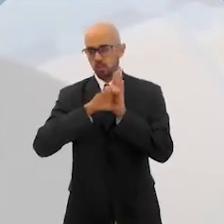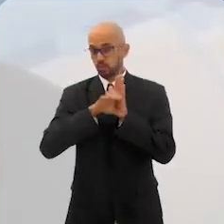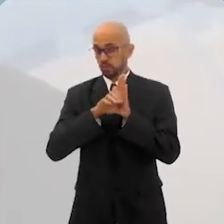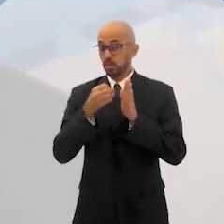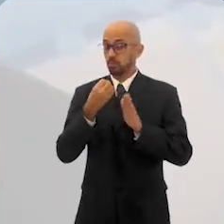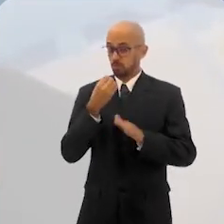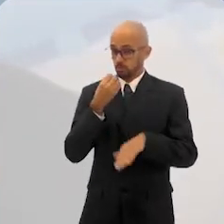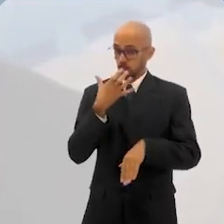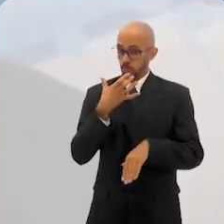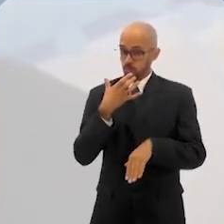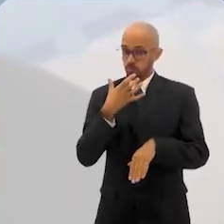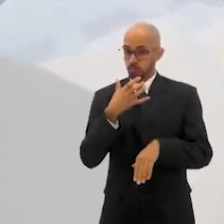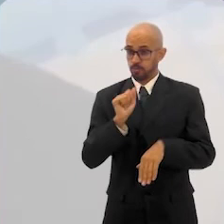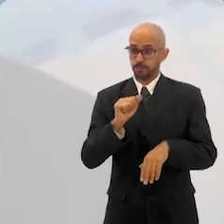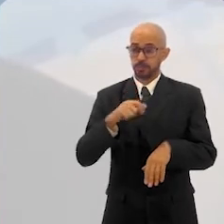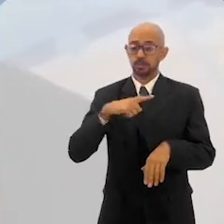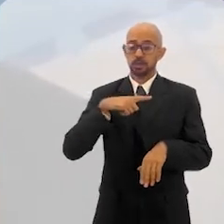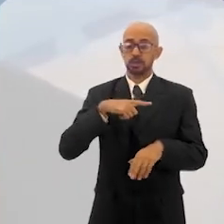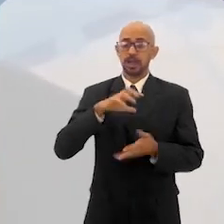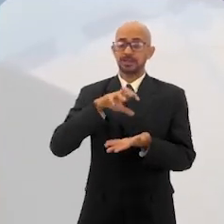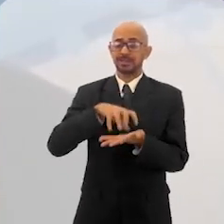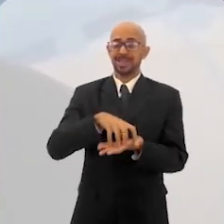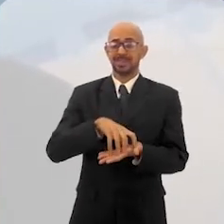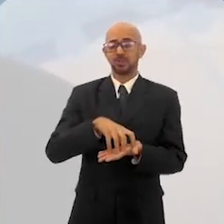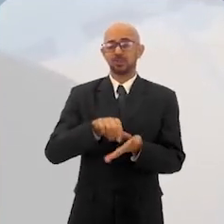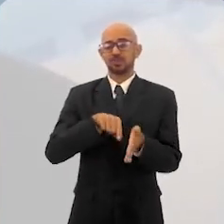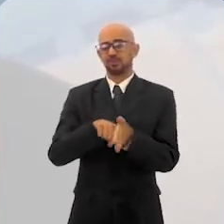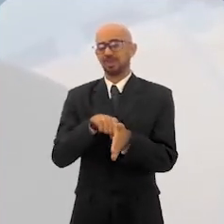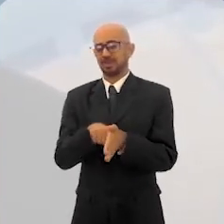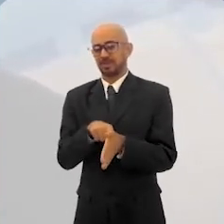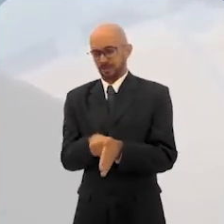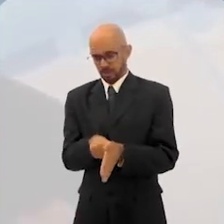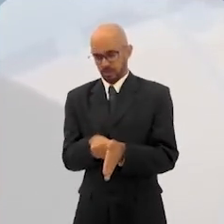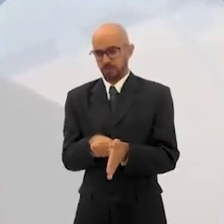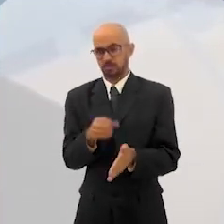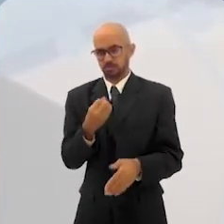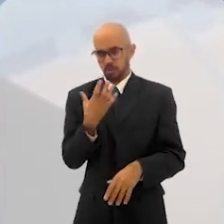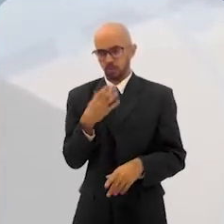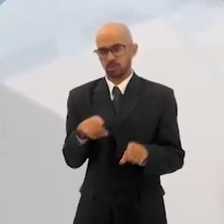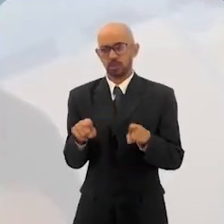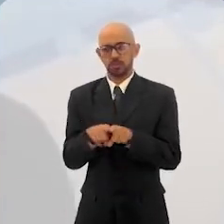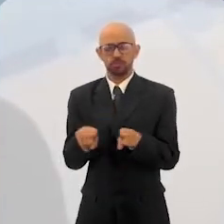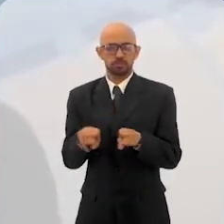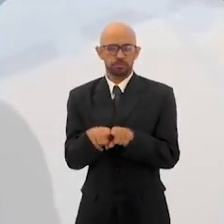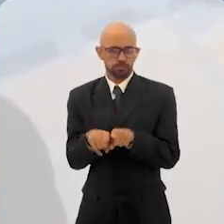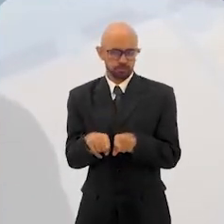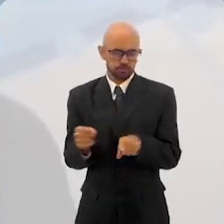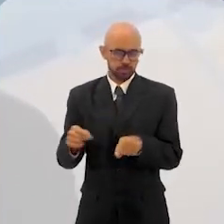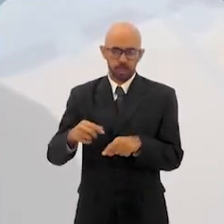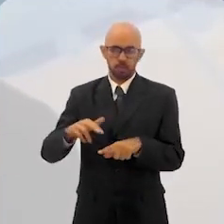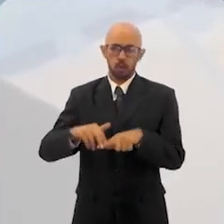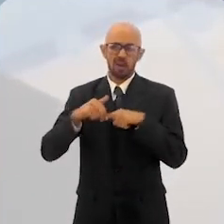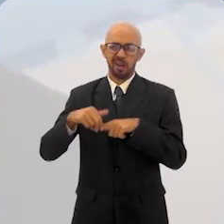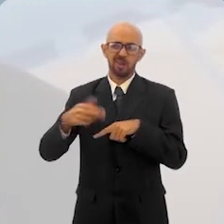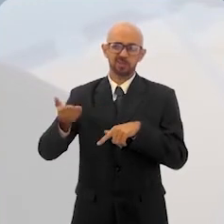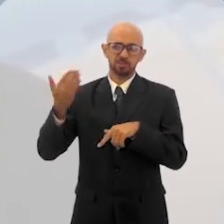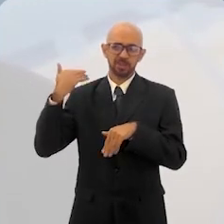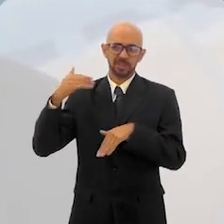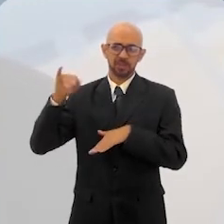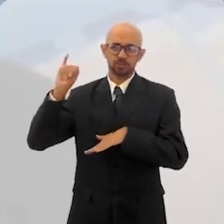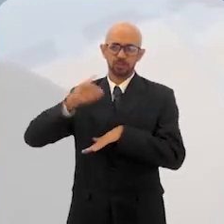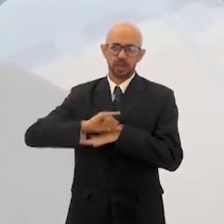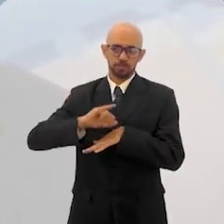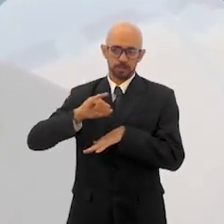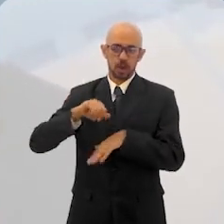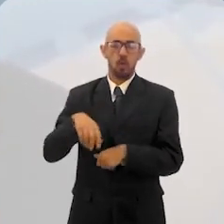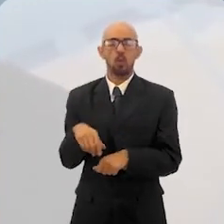nosso estado, a gente tem centro de pesquisas conceituadíssimo no nosso estado, até pela história, né, de ter sido capital, a gente tem